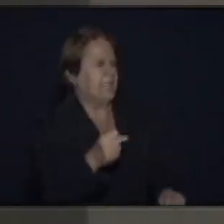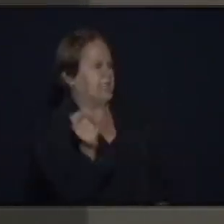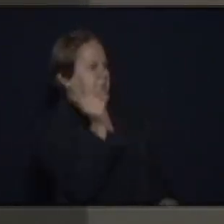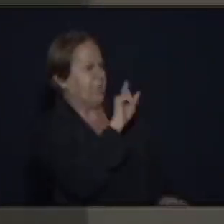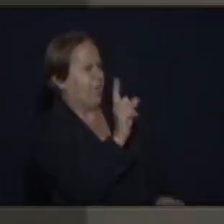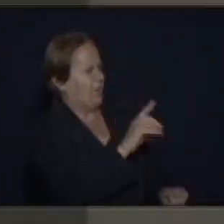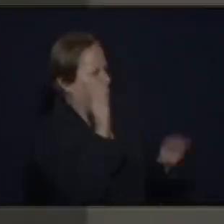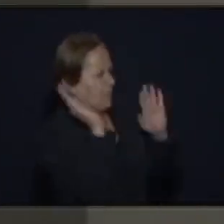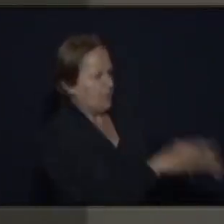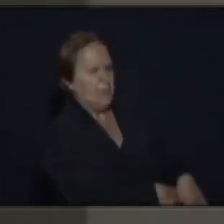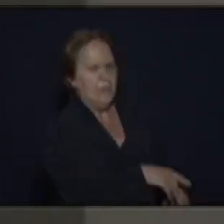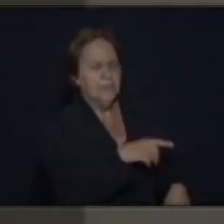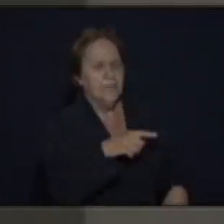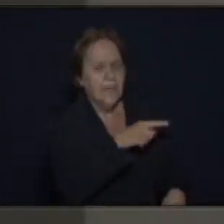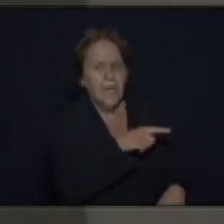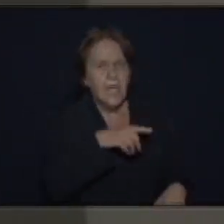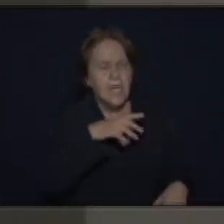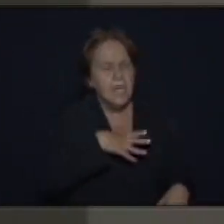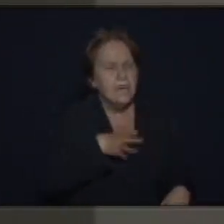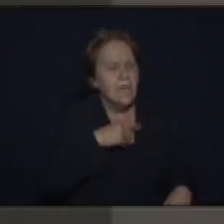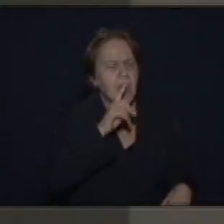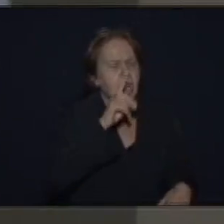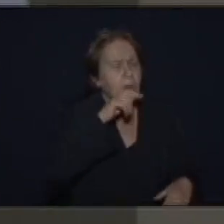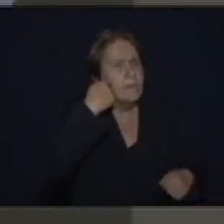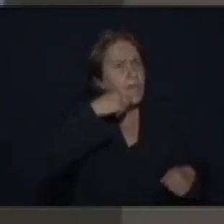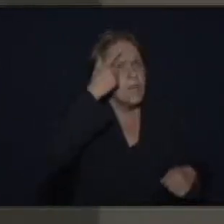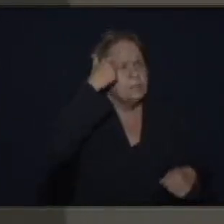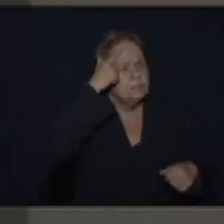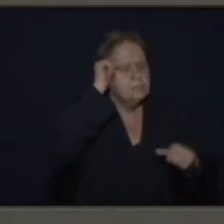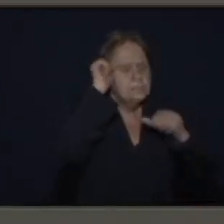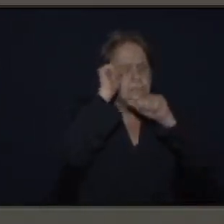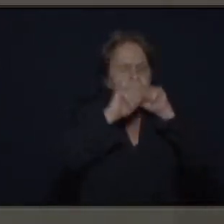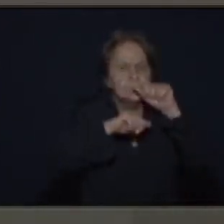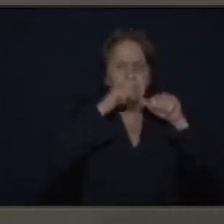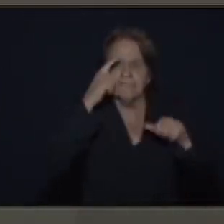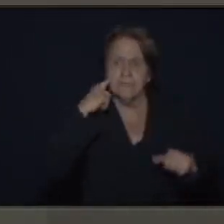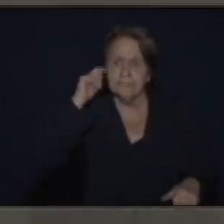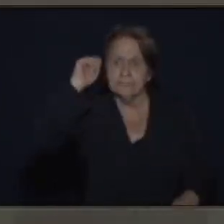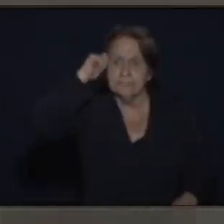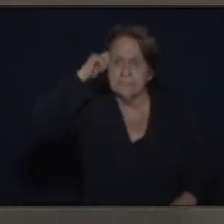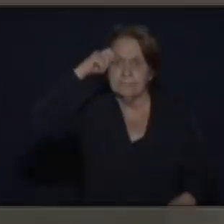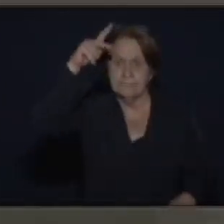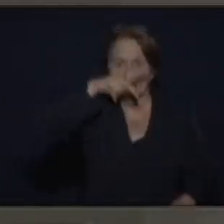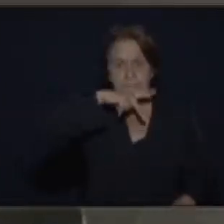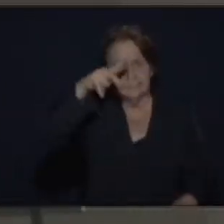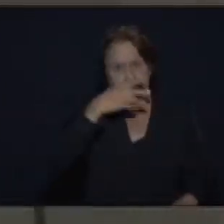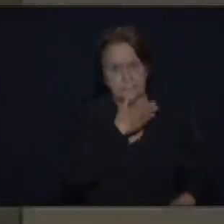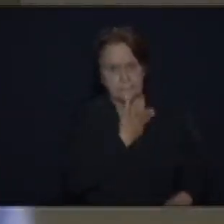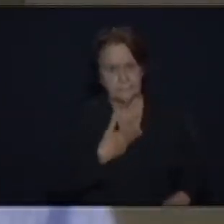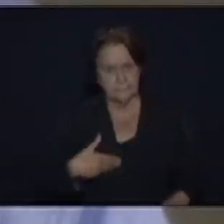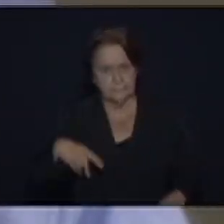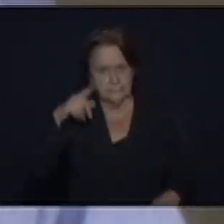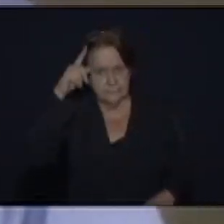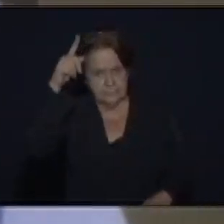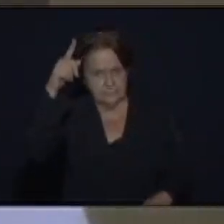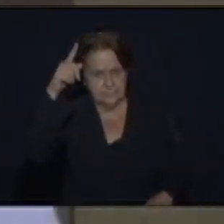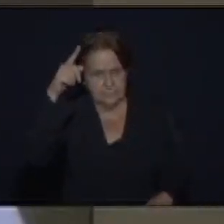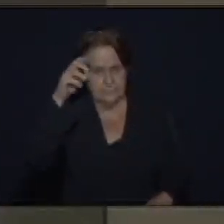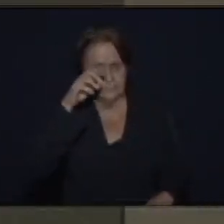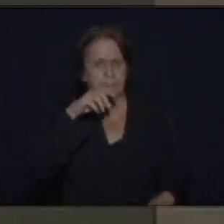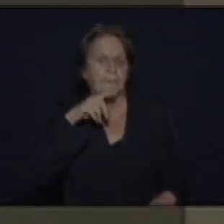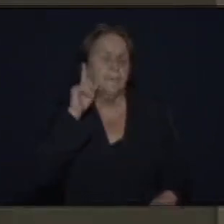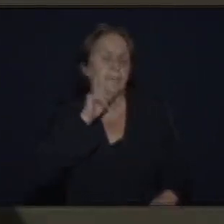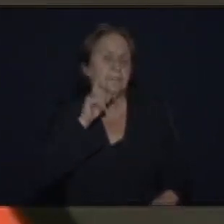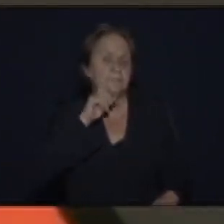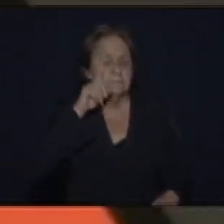legítimo presidente da sua nação eu sou muito difícil dessas mudanças transformadoras o Brasil também